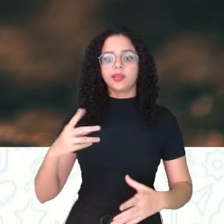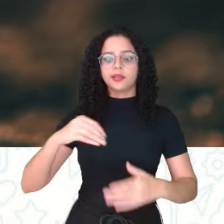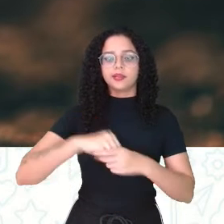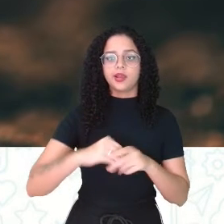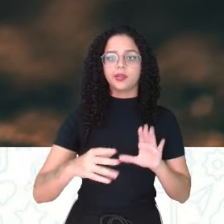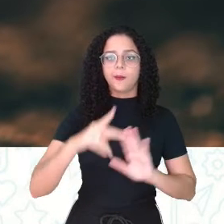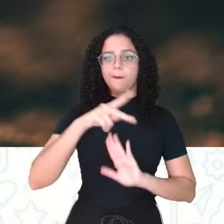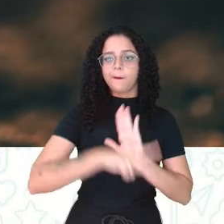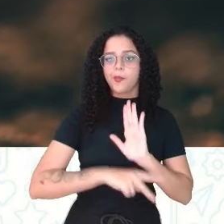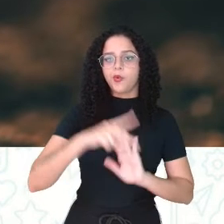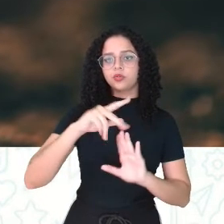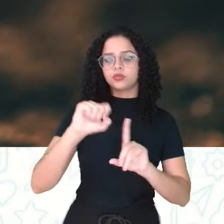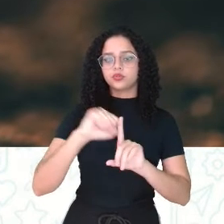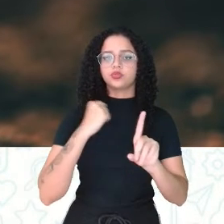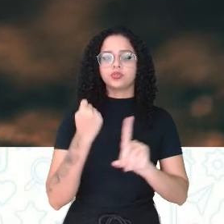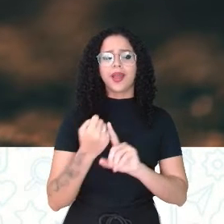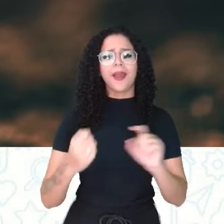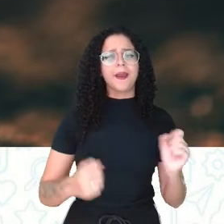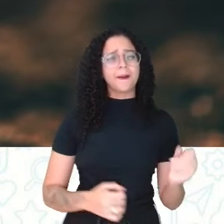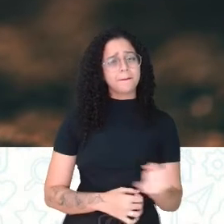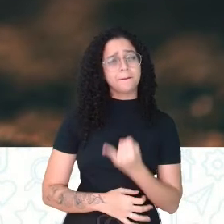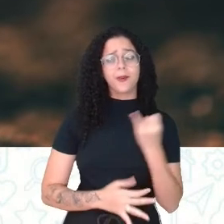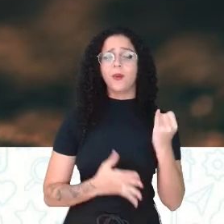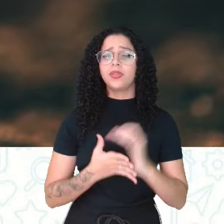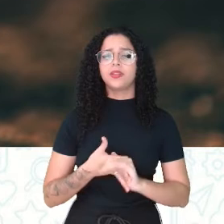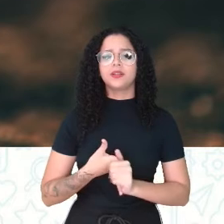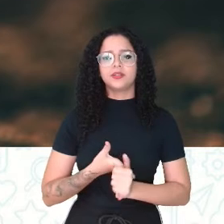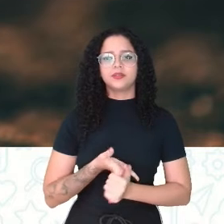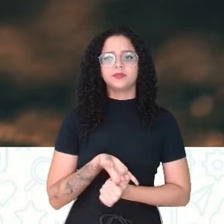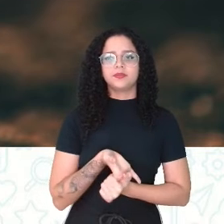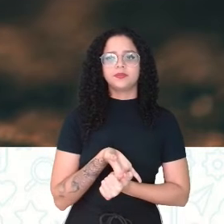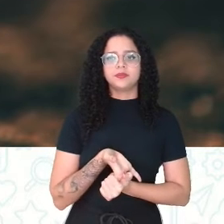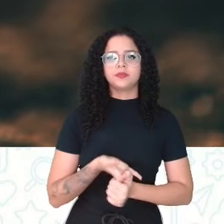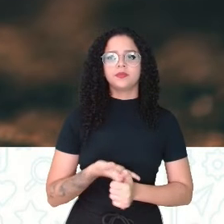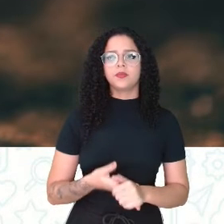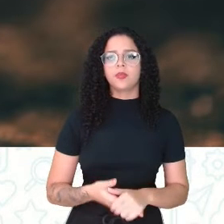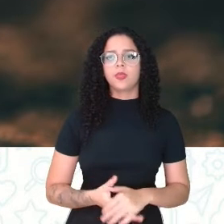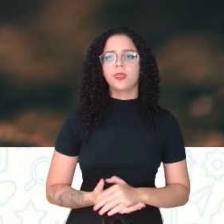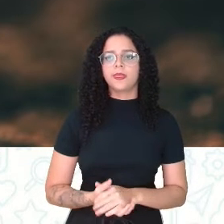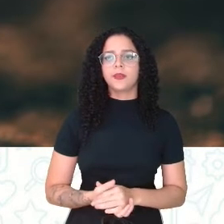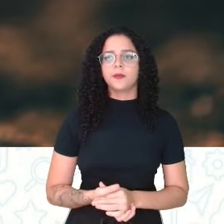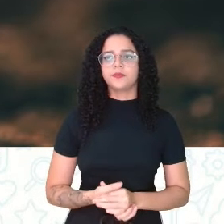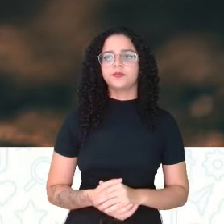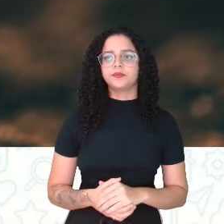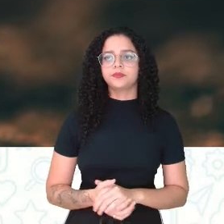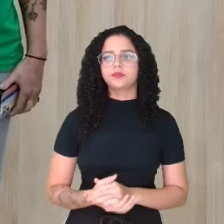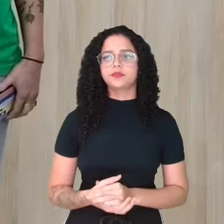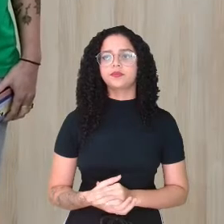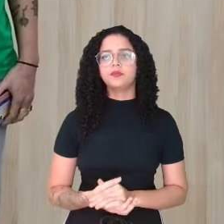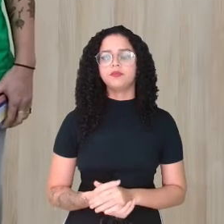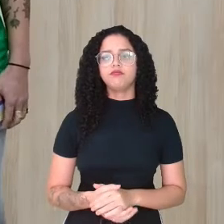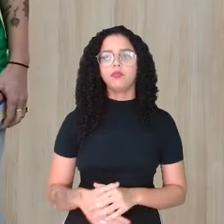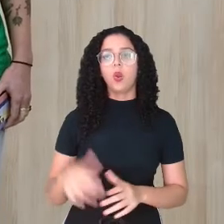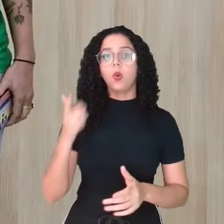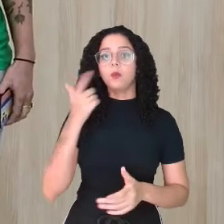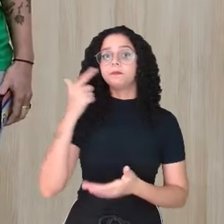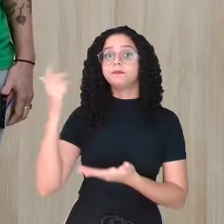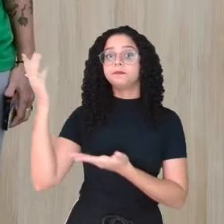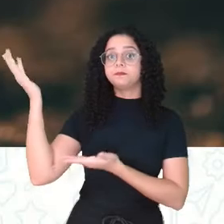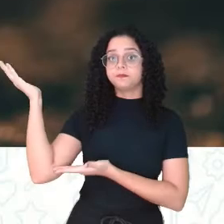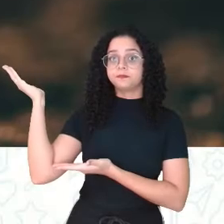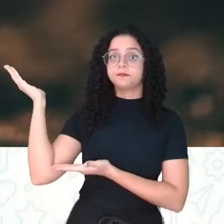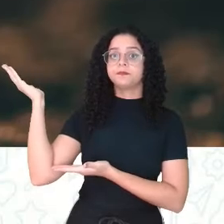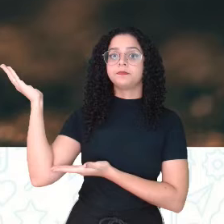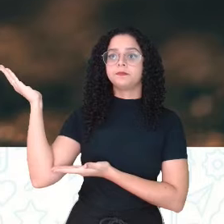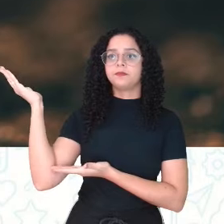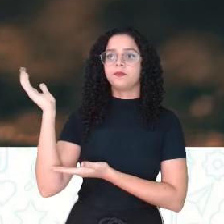sociais importantes, certo? Vejam, olha aí, a agroecologia, ela é